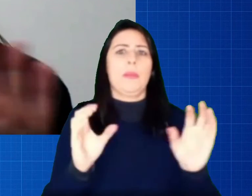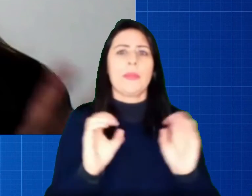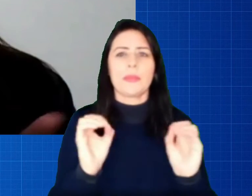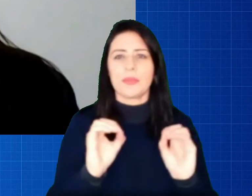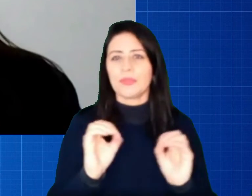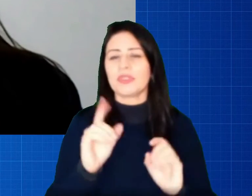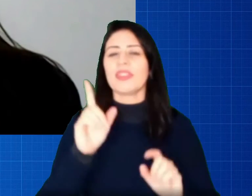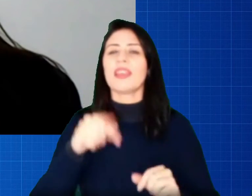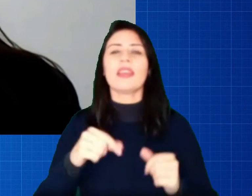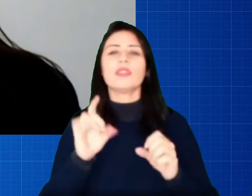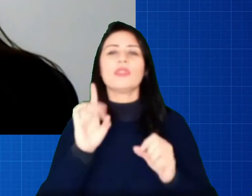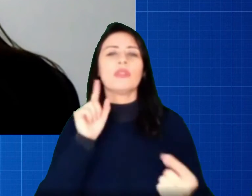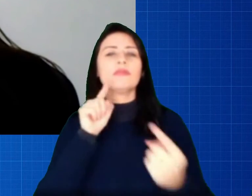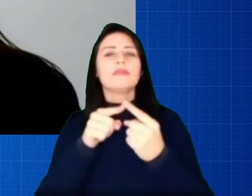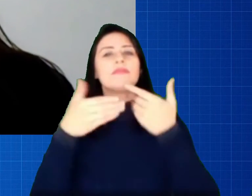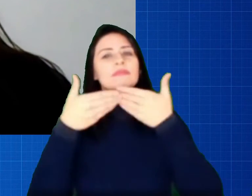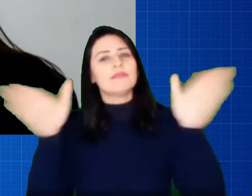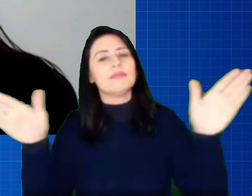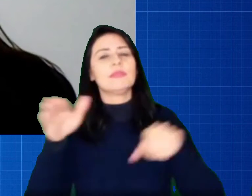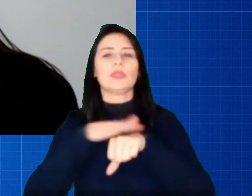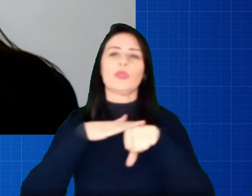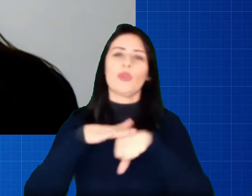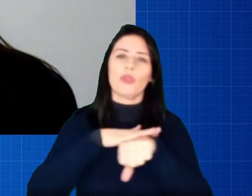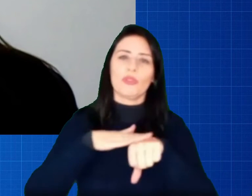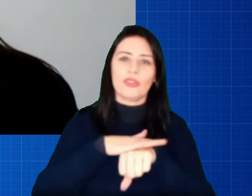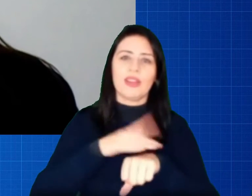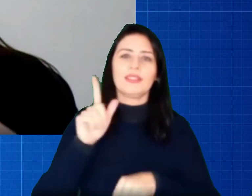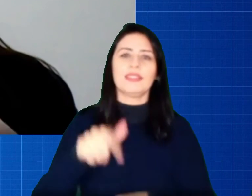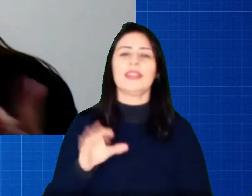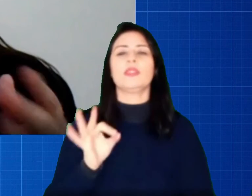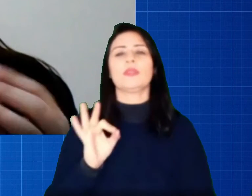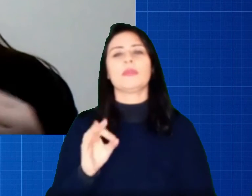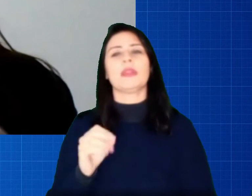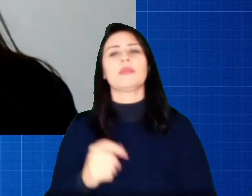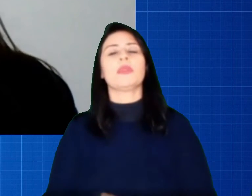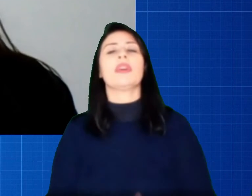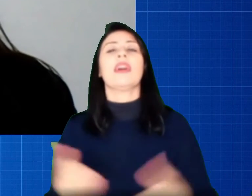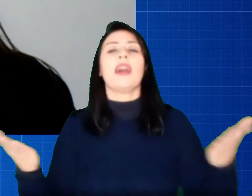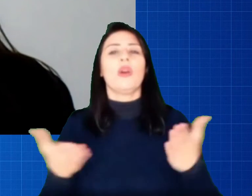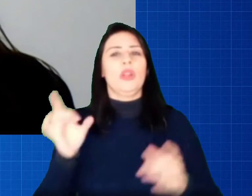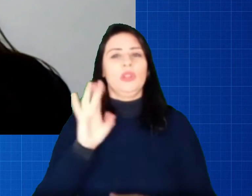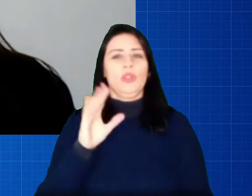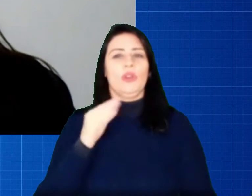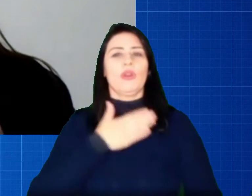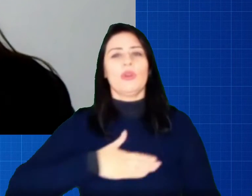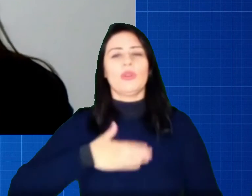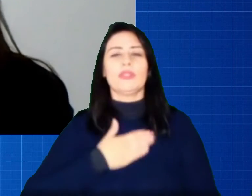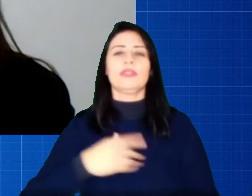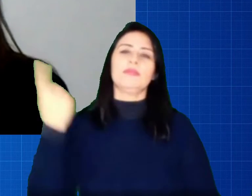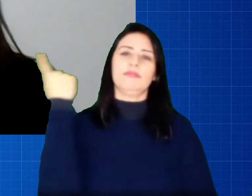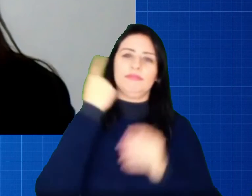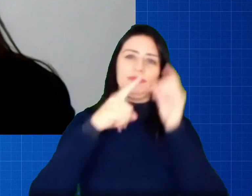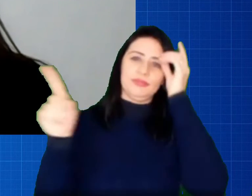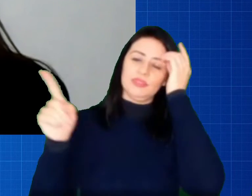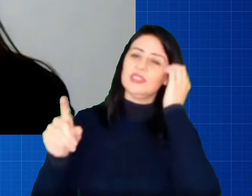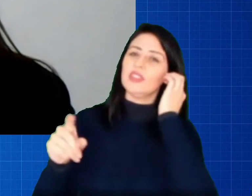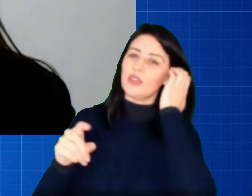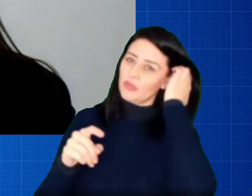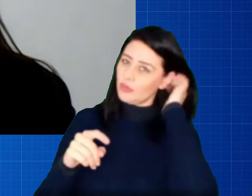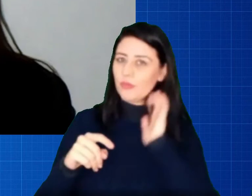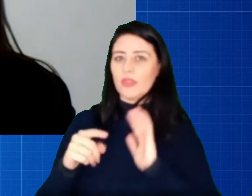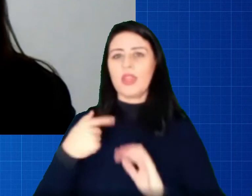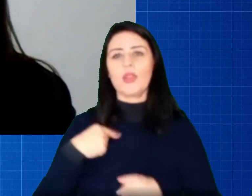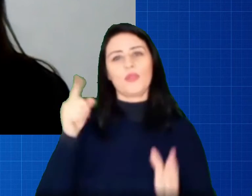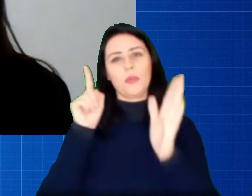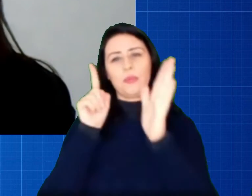sobre isso, a gente respeita também, a gente não vai ofender ninguém, né, é mesmo de estar aberto à conversa. Mas é isso mesmo, meninas, agora eu gostaria